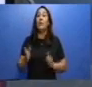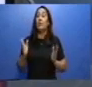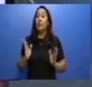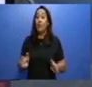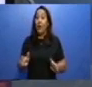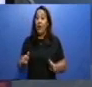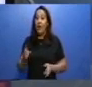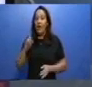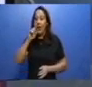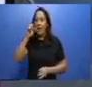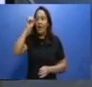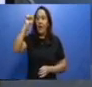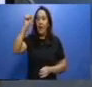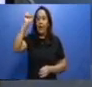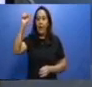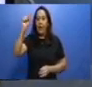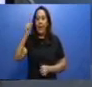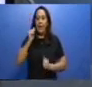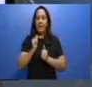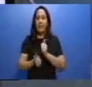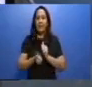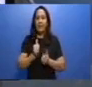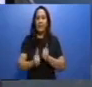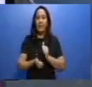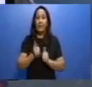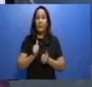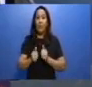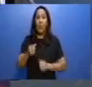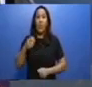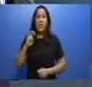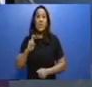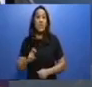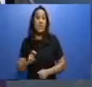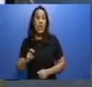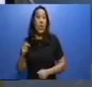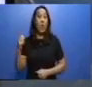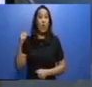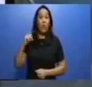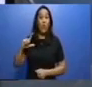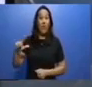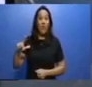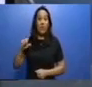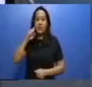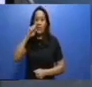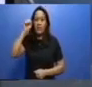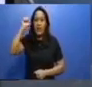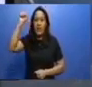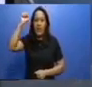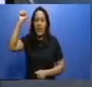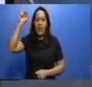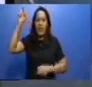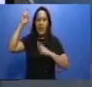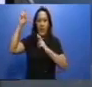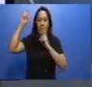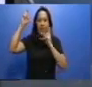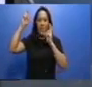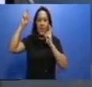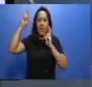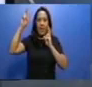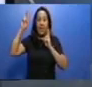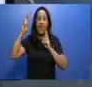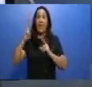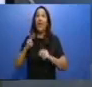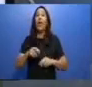vezes. Opa, pentacampeão, ganhou 5 vezes. Uma figura chamada pentágono